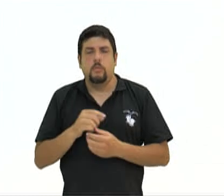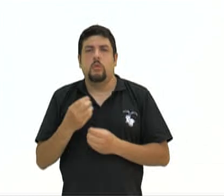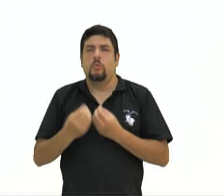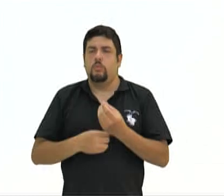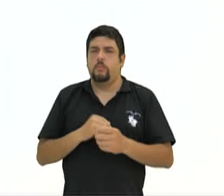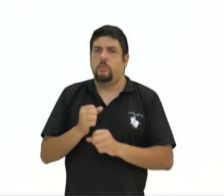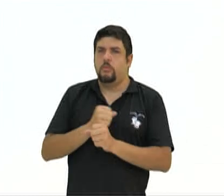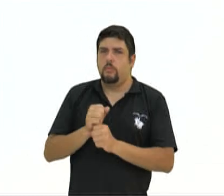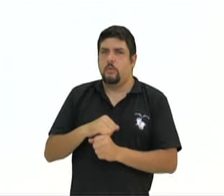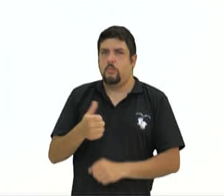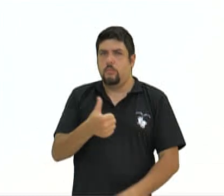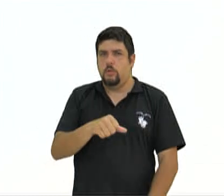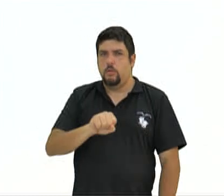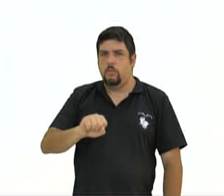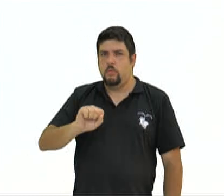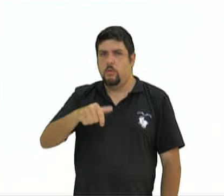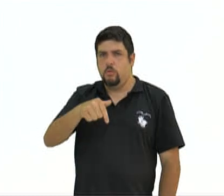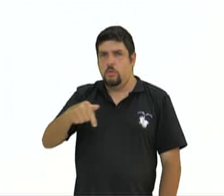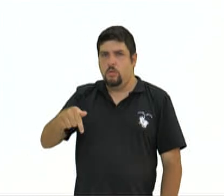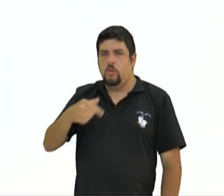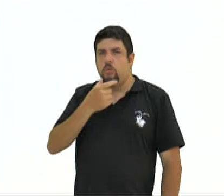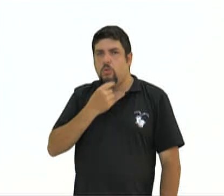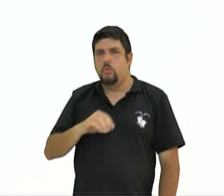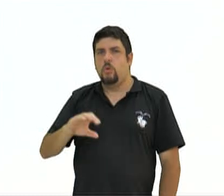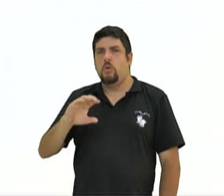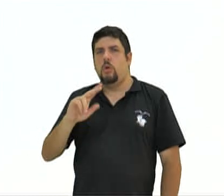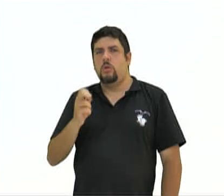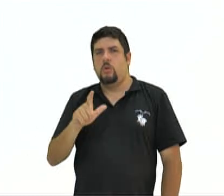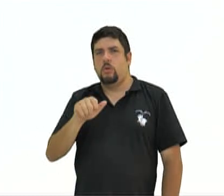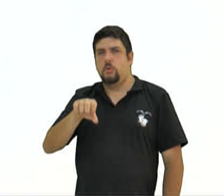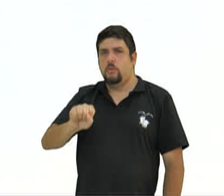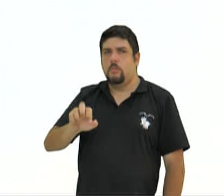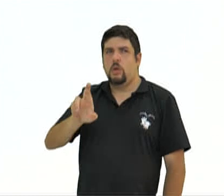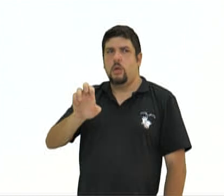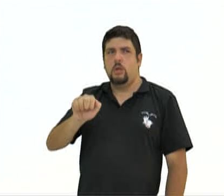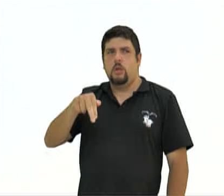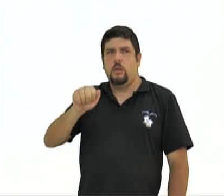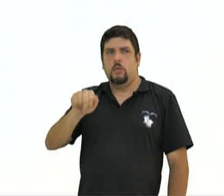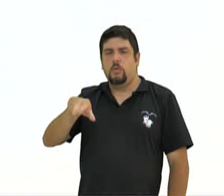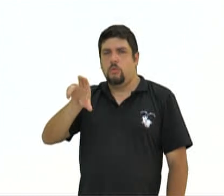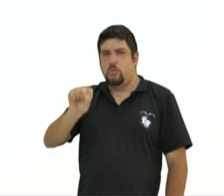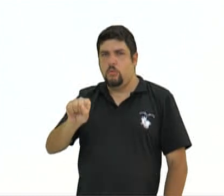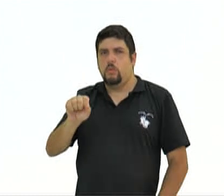em 1877 pelo francês Charles-Émile Renault, né? Que